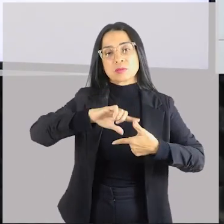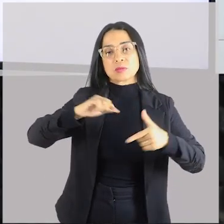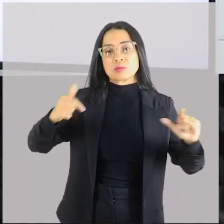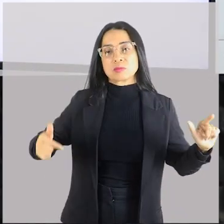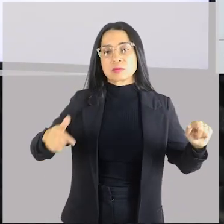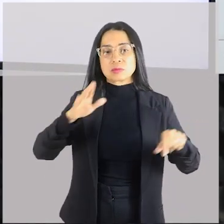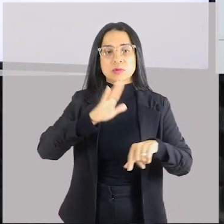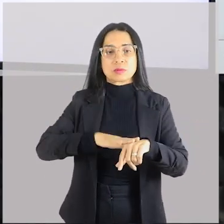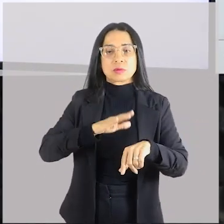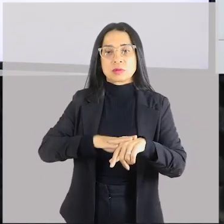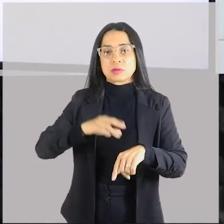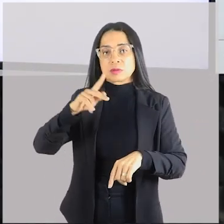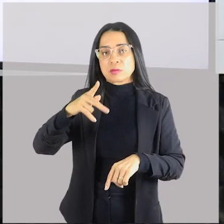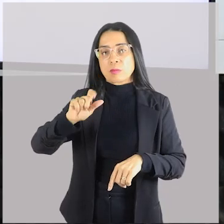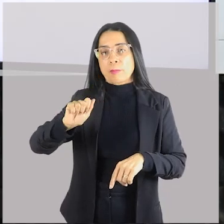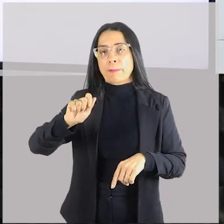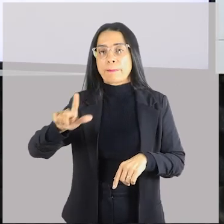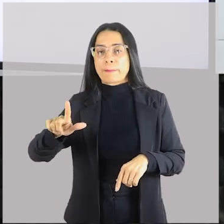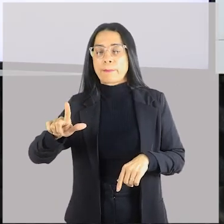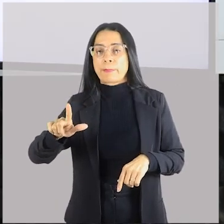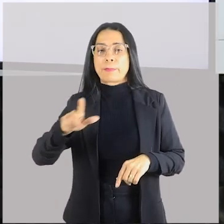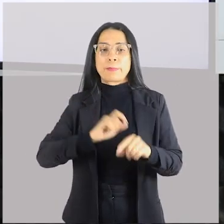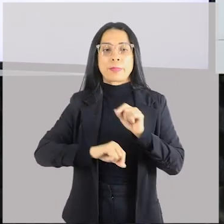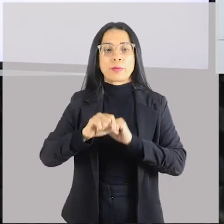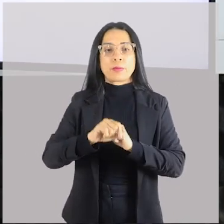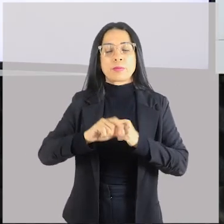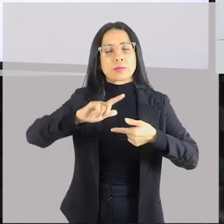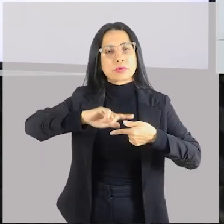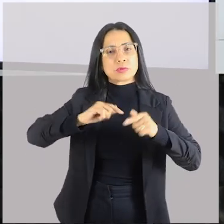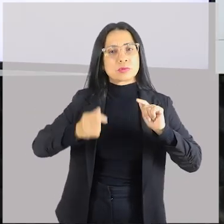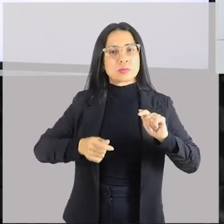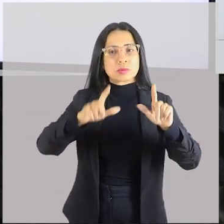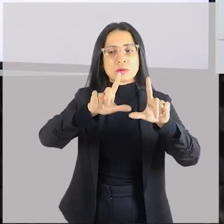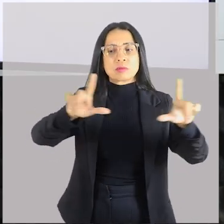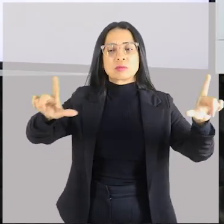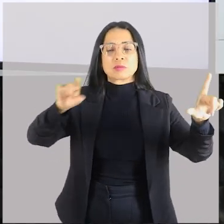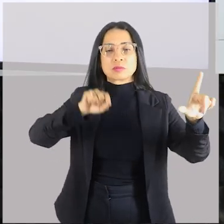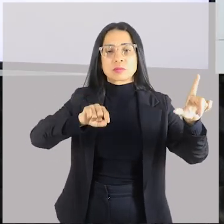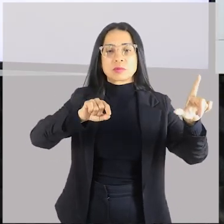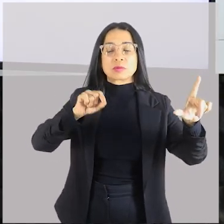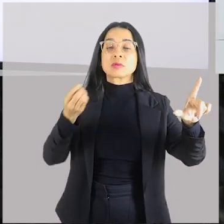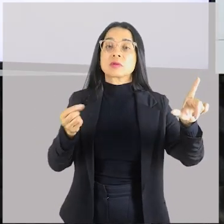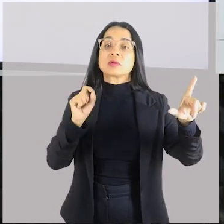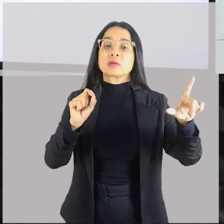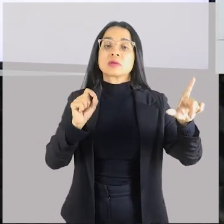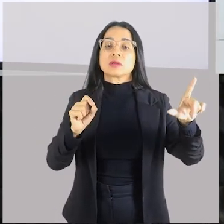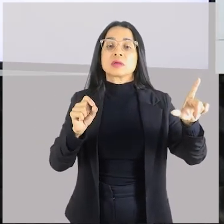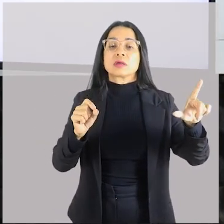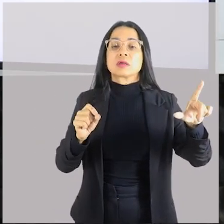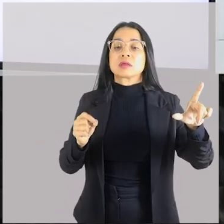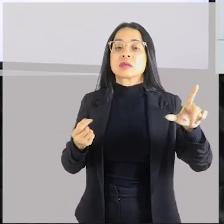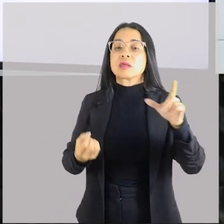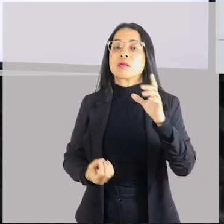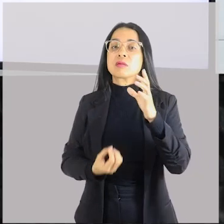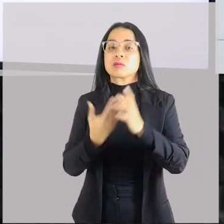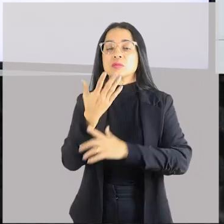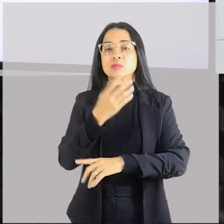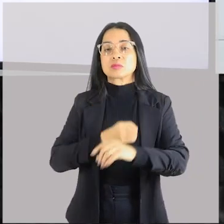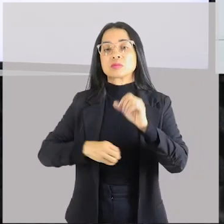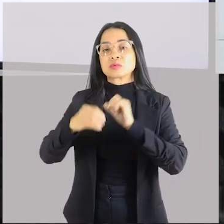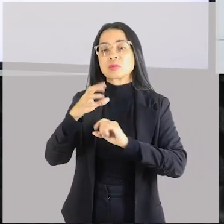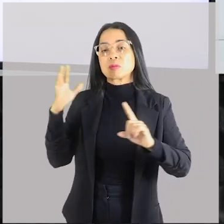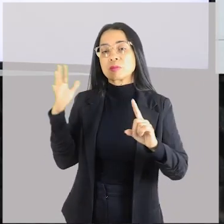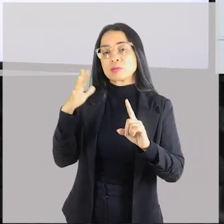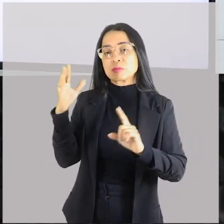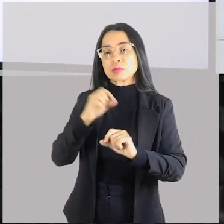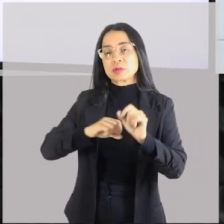cesane que é pós impressionista que geometrizar seus quadros e daí ele serve de inspiração no século XX no início do